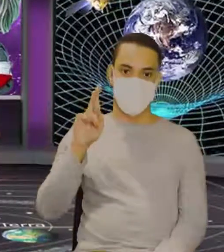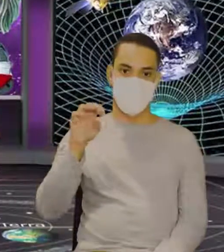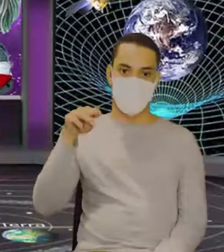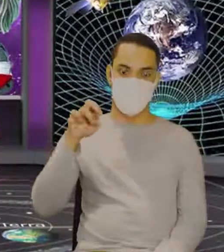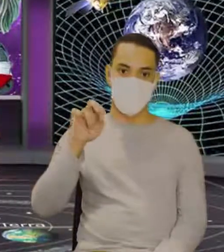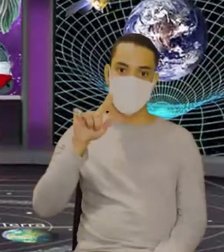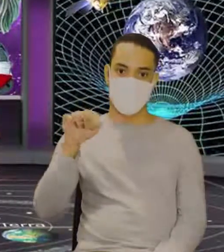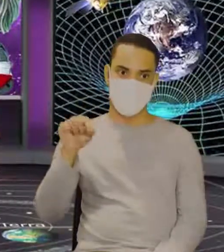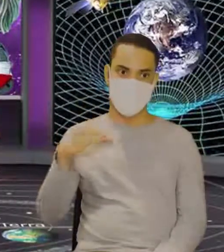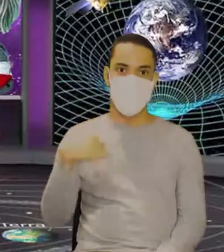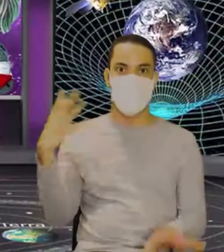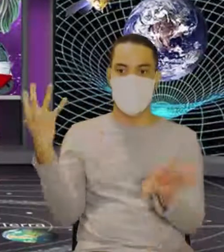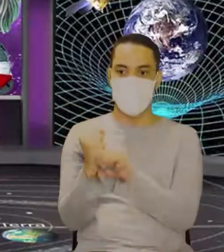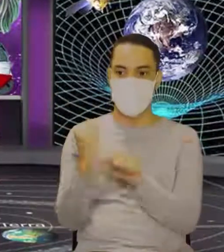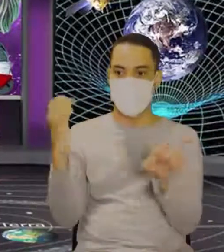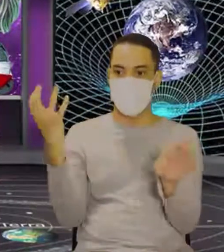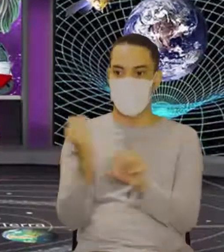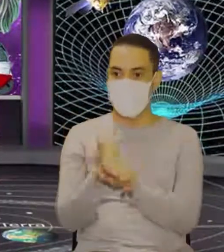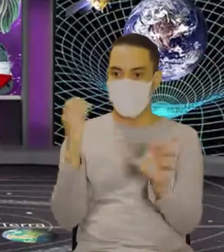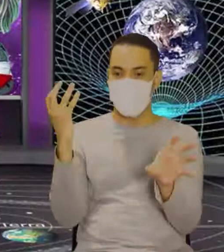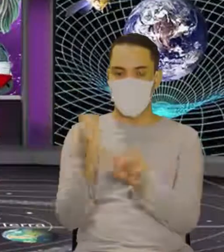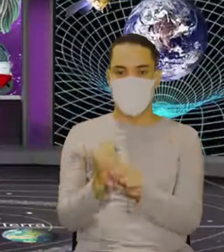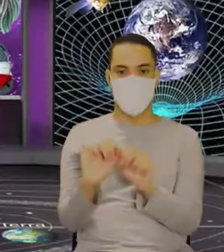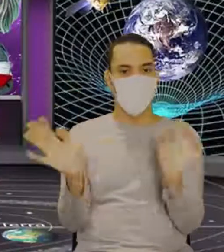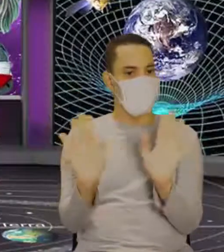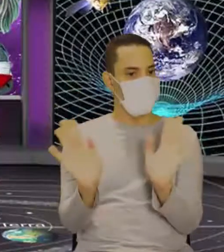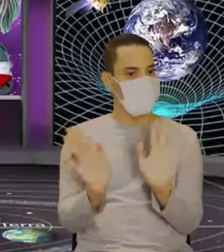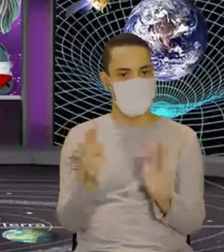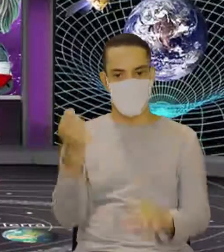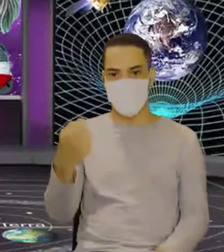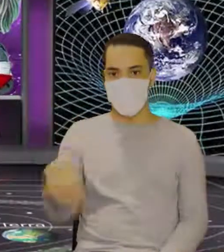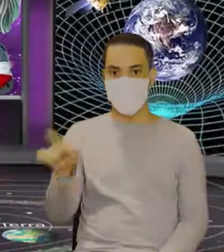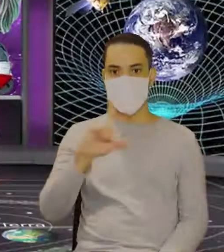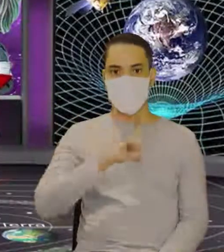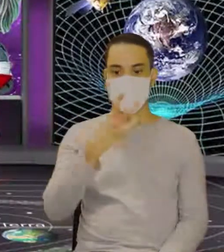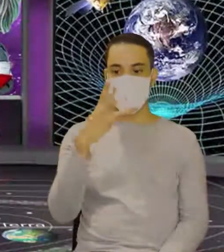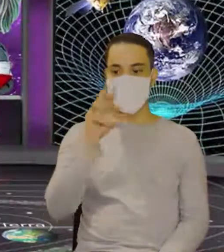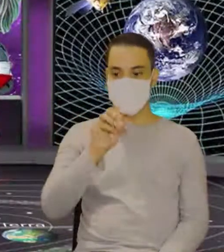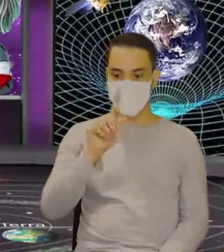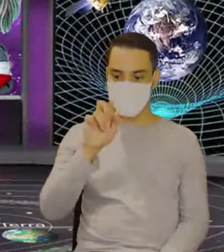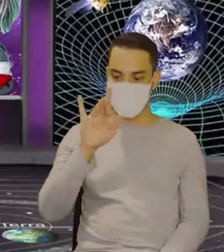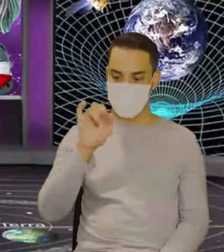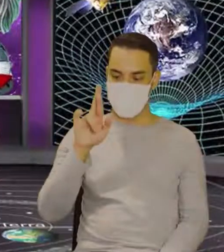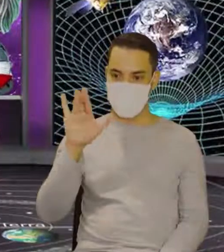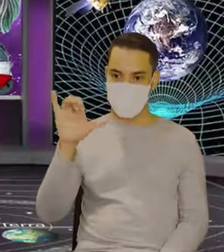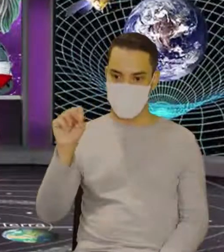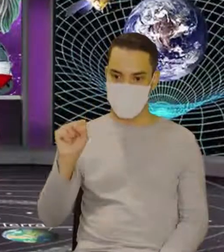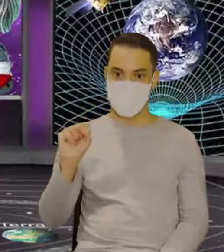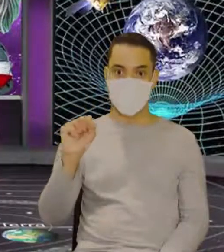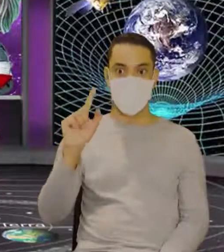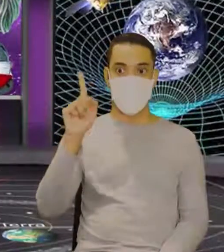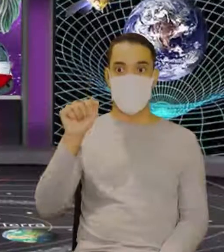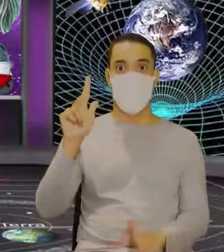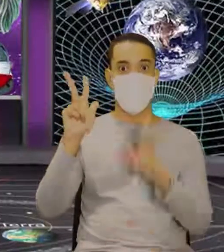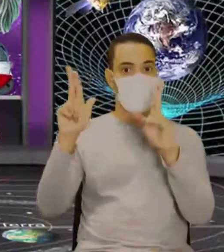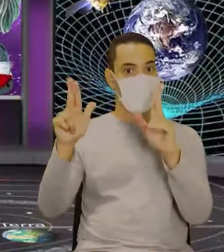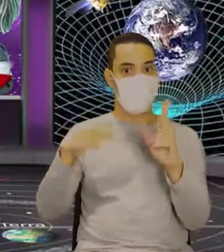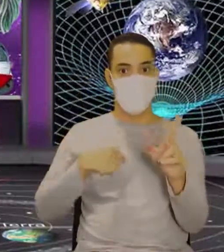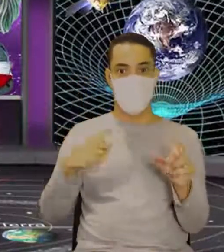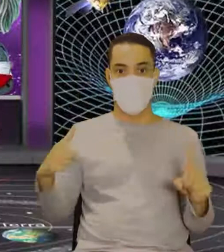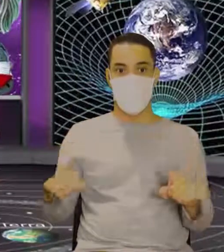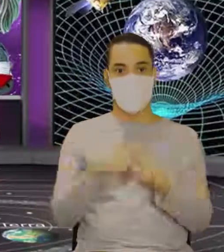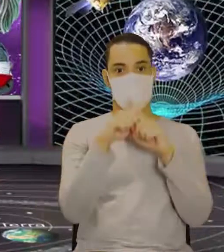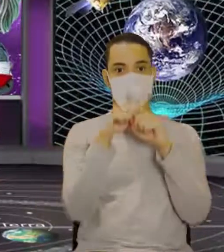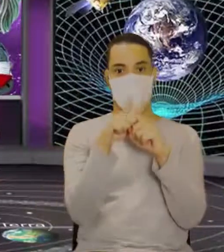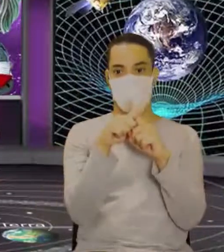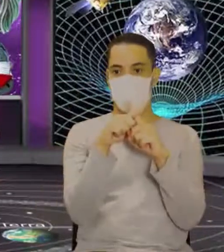Você vai ficar somando lá? Não, pessoal, se eu tenho 30 geradores e a eletromotriz é igual, você vai